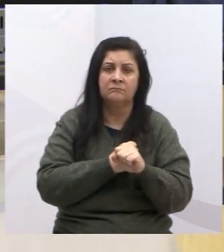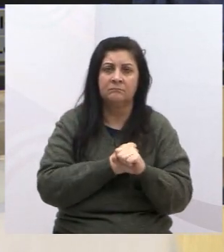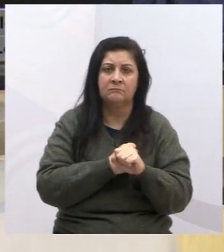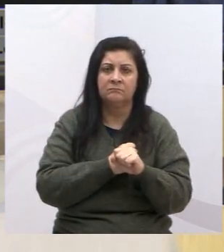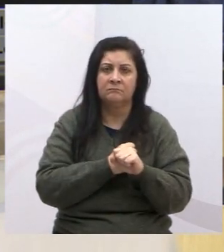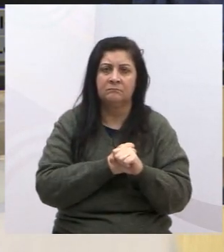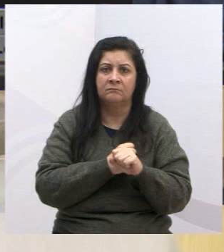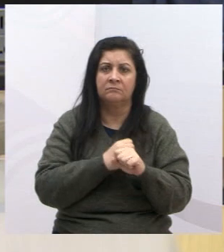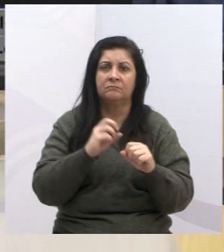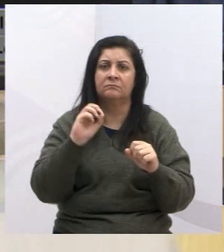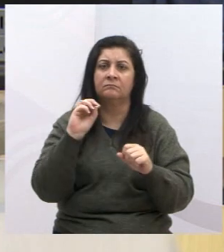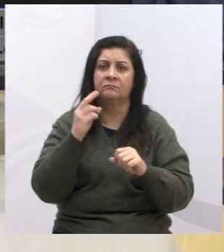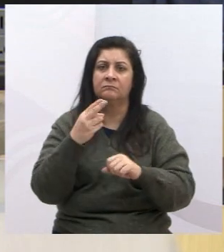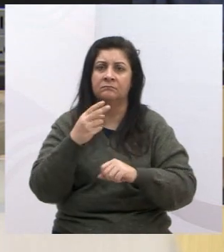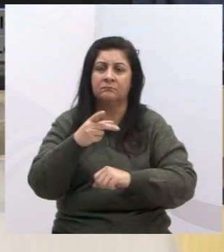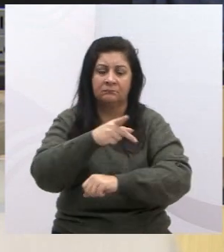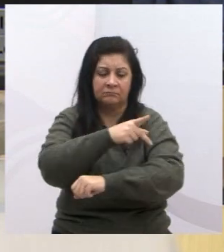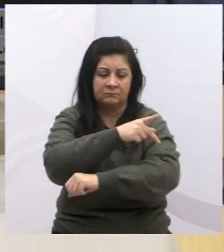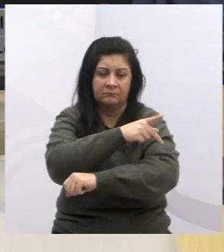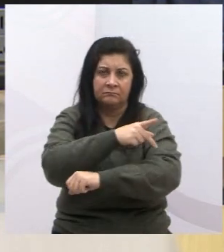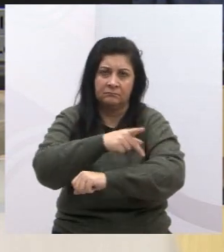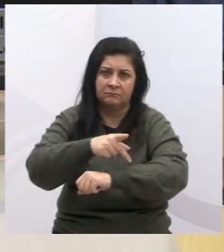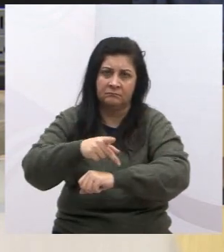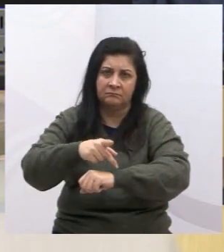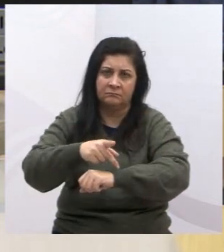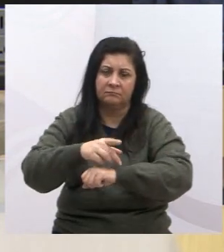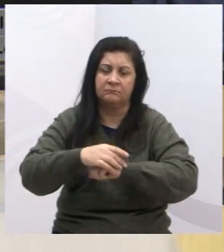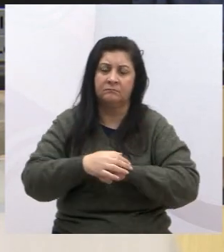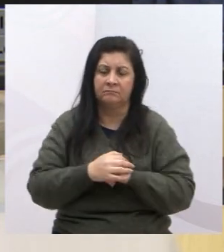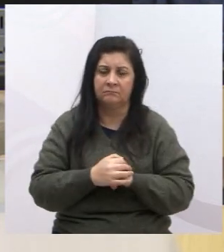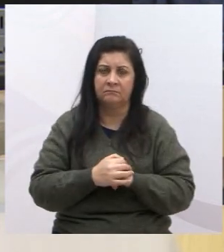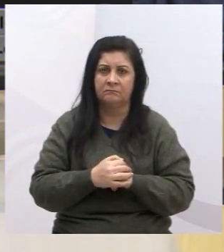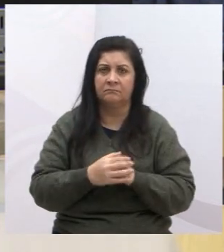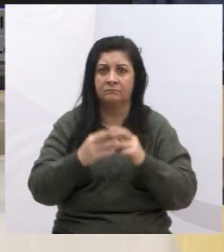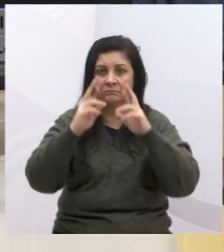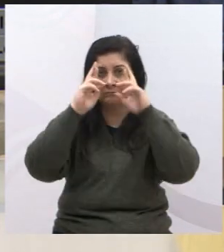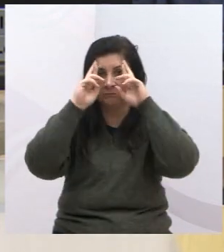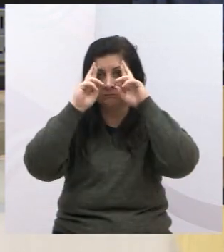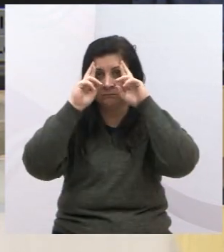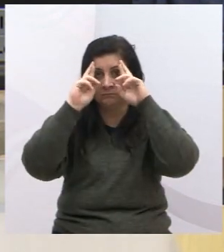de parque linear no córrego mencionado. Assim sendo, muito